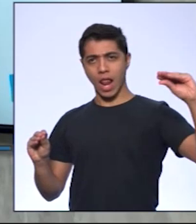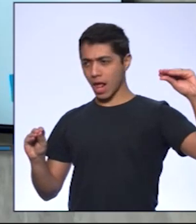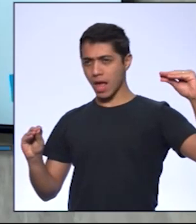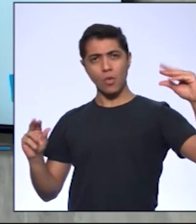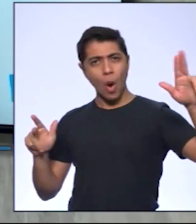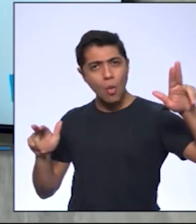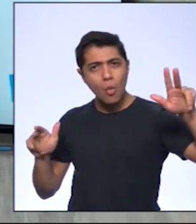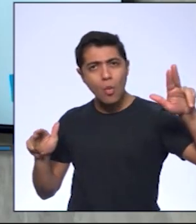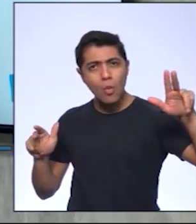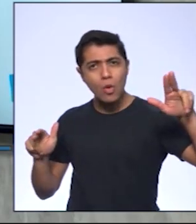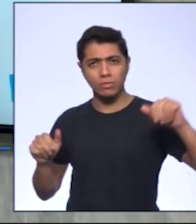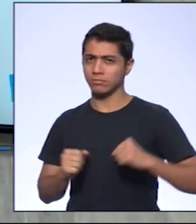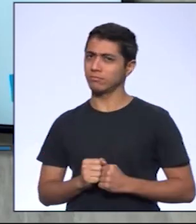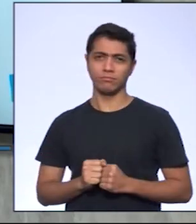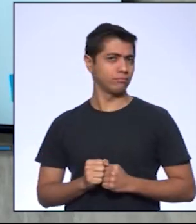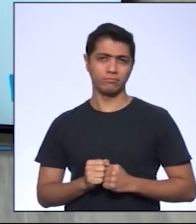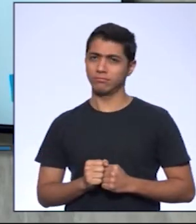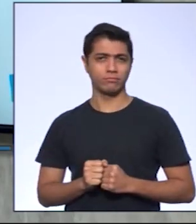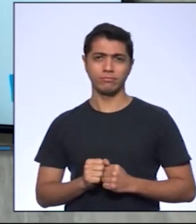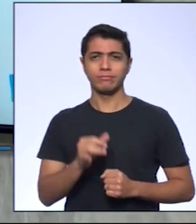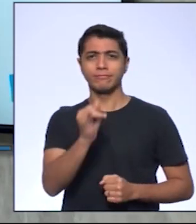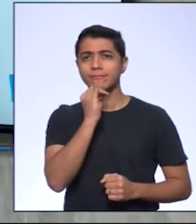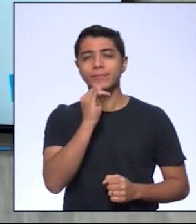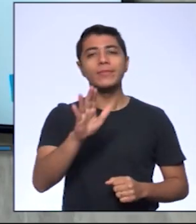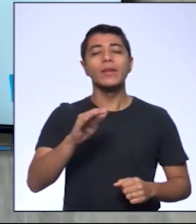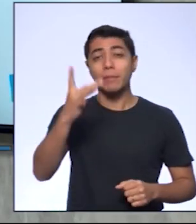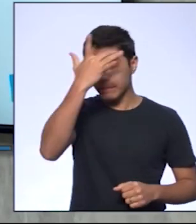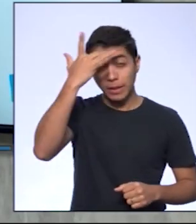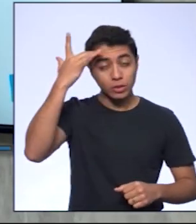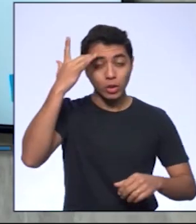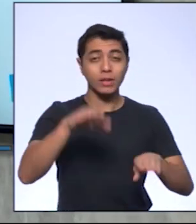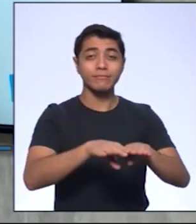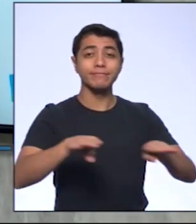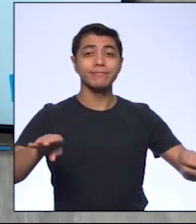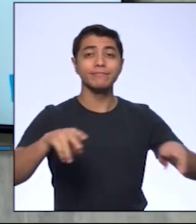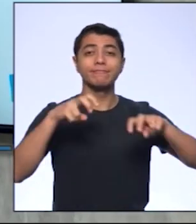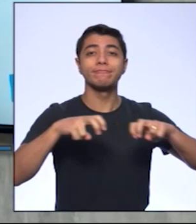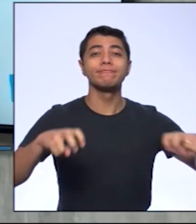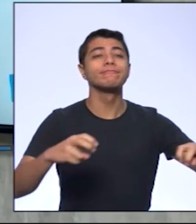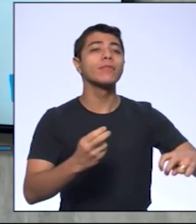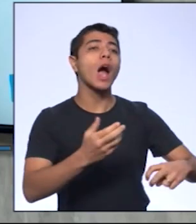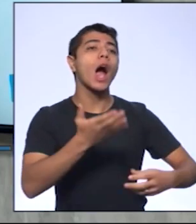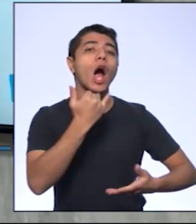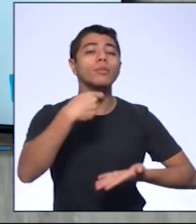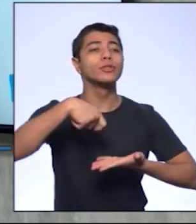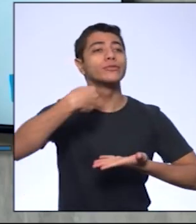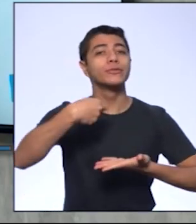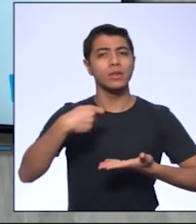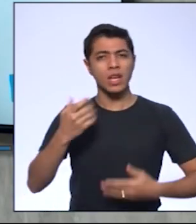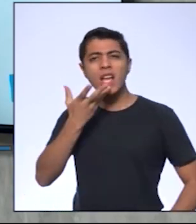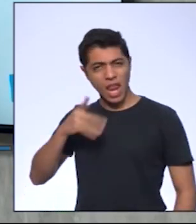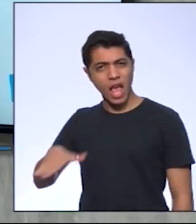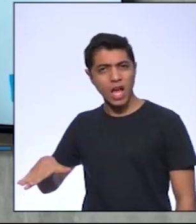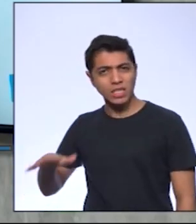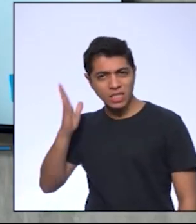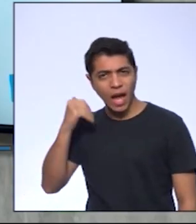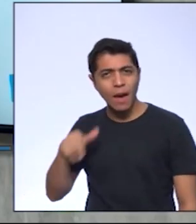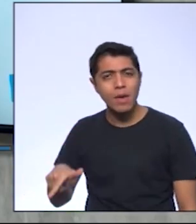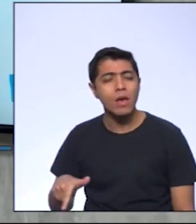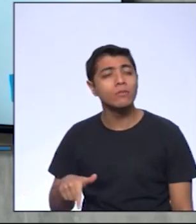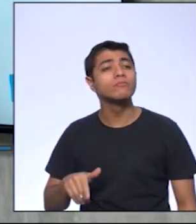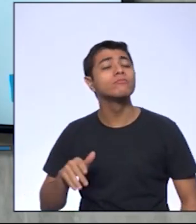uma criança interrompa um almoço e diga: outrora, os brinquedos que partilhara com o meu primo